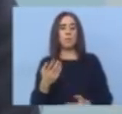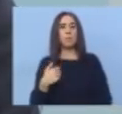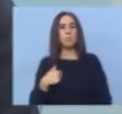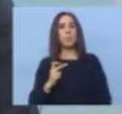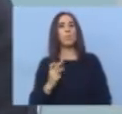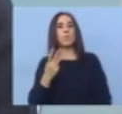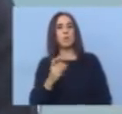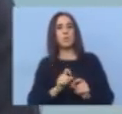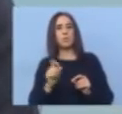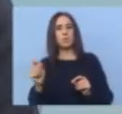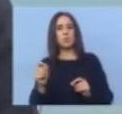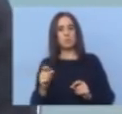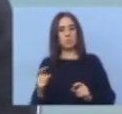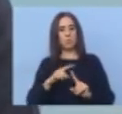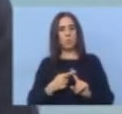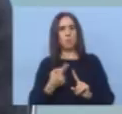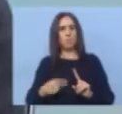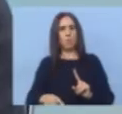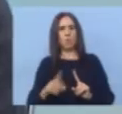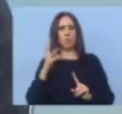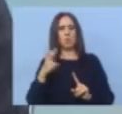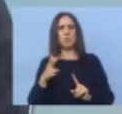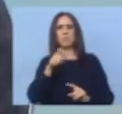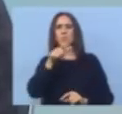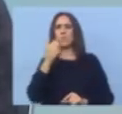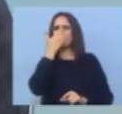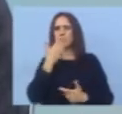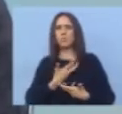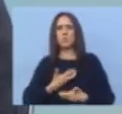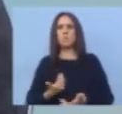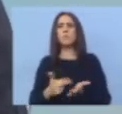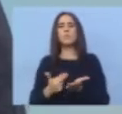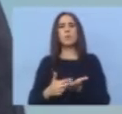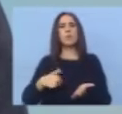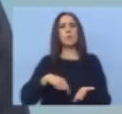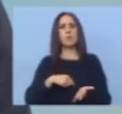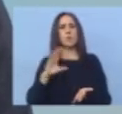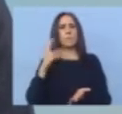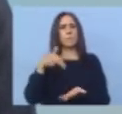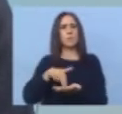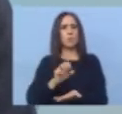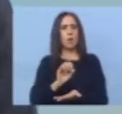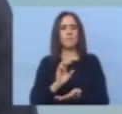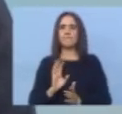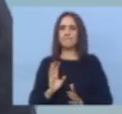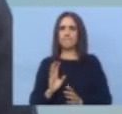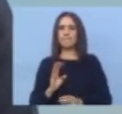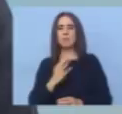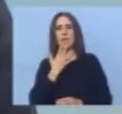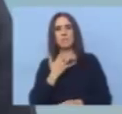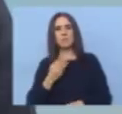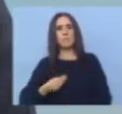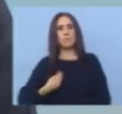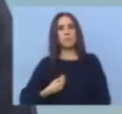Vamos 3 anos e se depois é uma missão que só acontece 1 ano, nós desiludimos as pessoas e elas estão à nossa espera e nós não aparecemos. Portanto, há muito esta preocupação